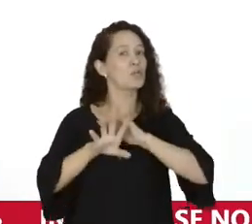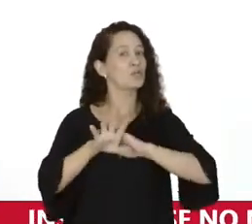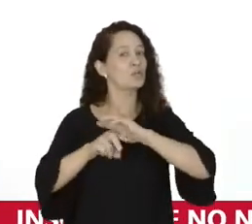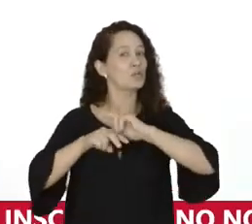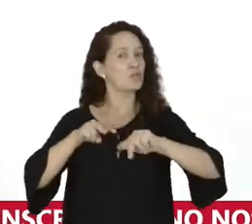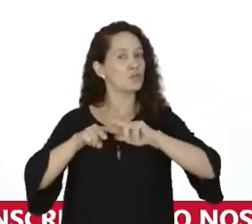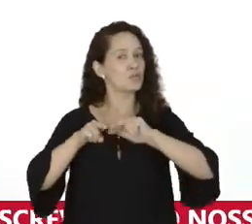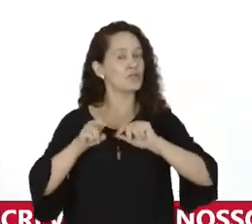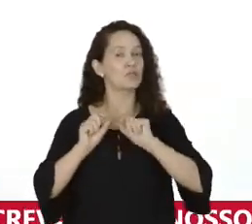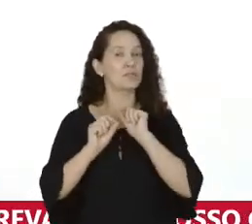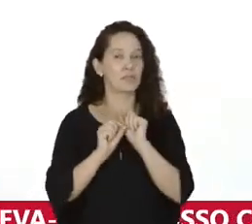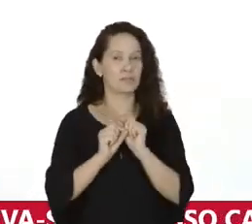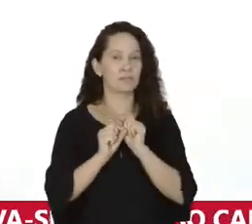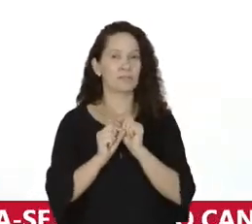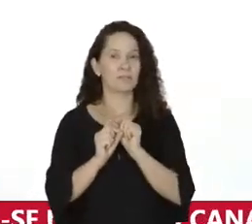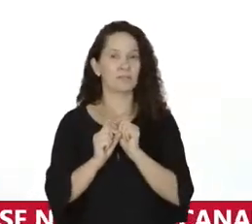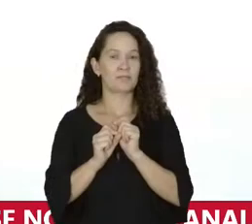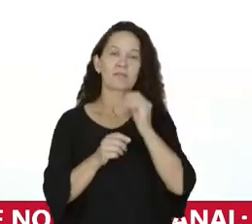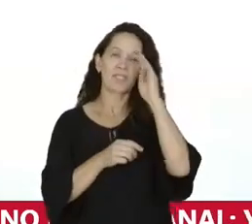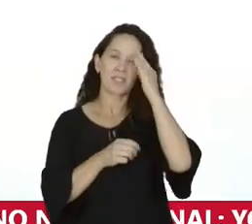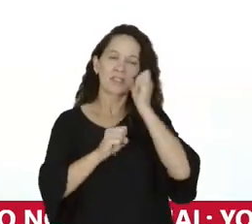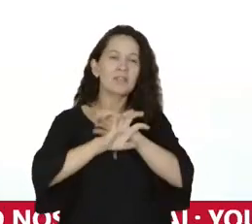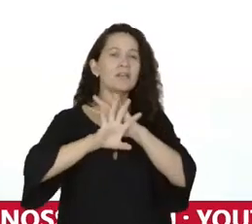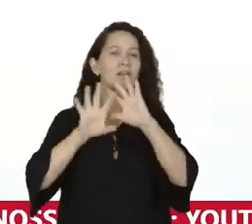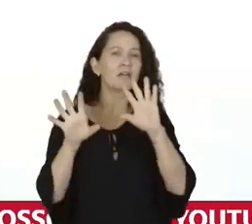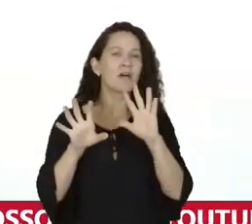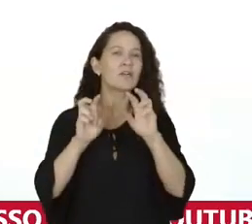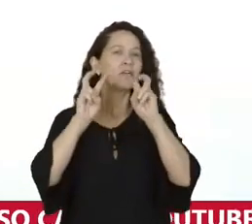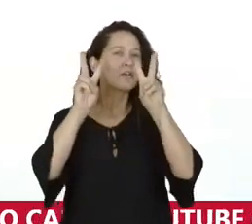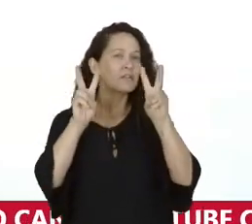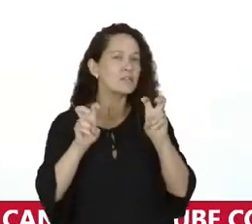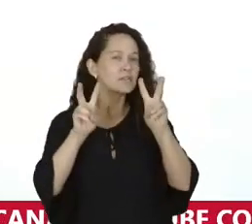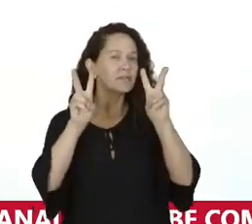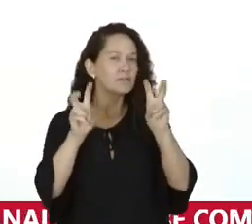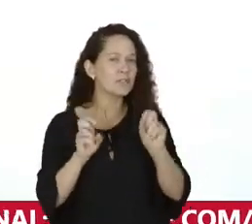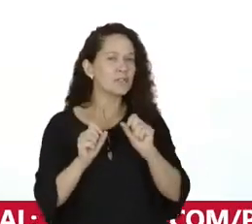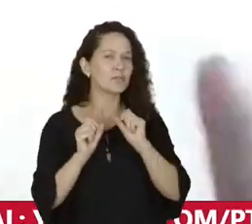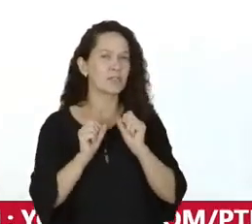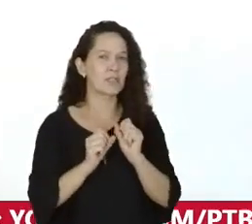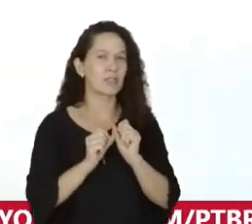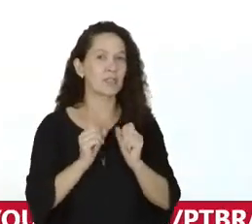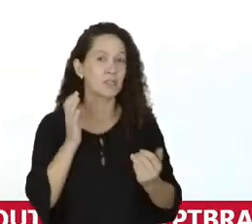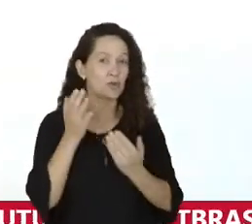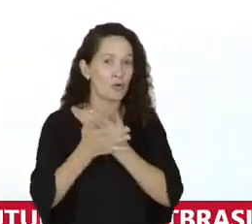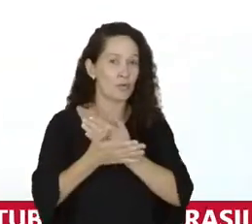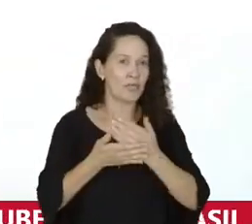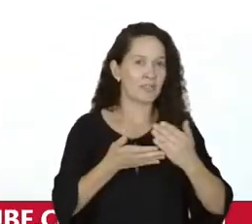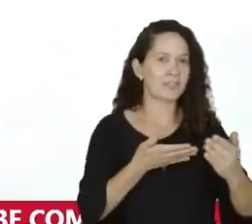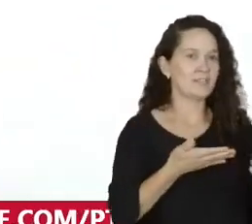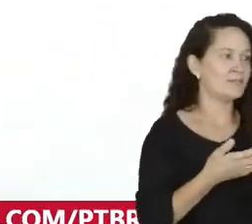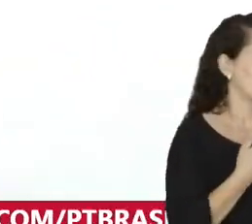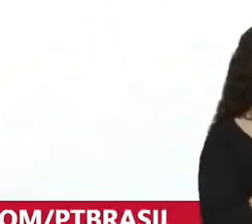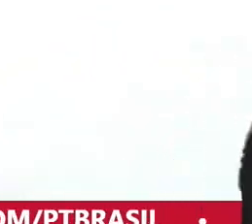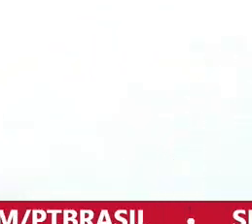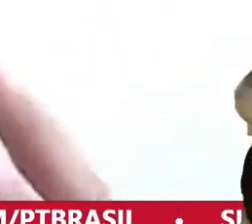ideologia de gênero, é entender que ele é um termo que surge ali